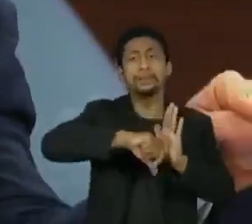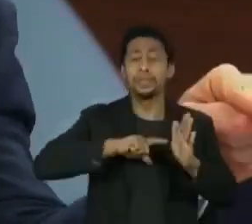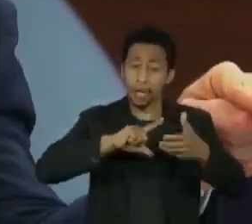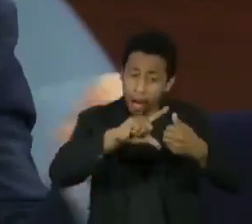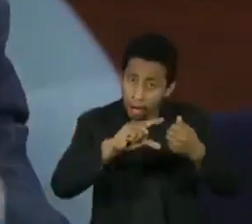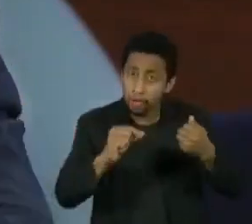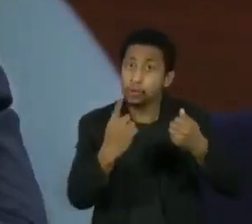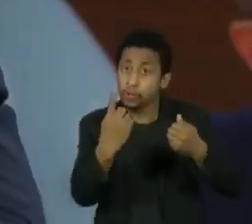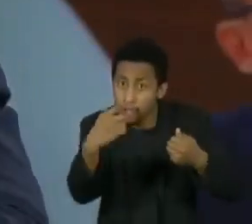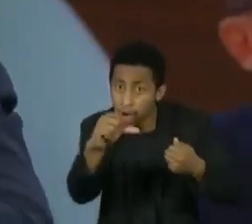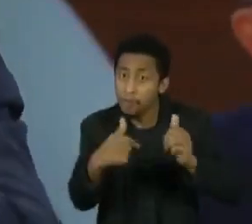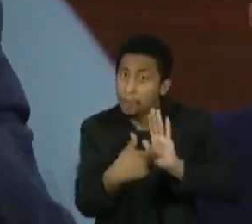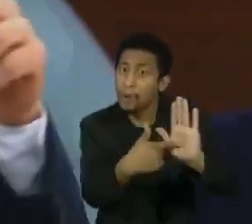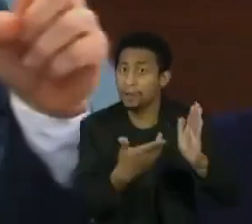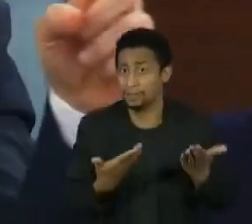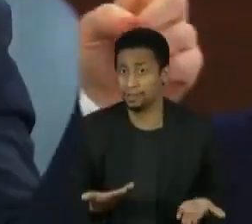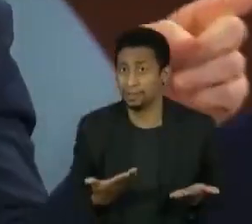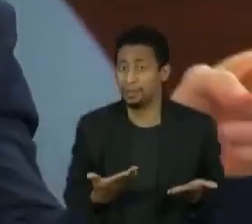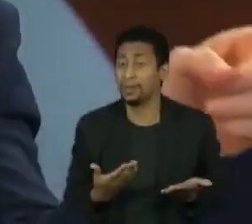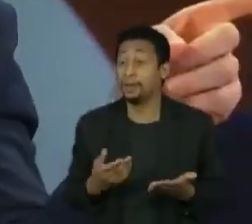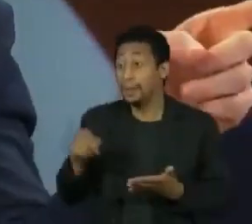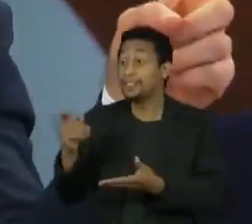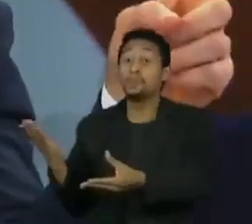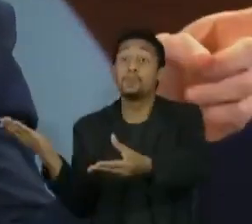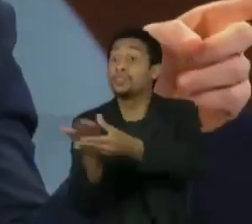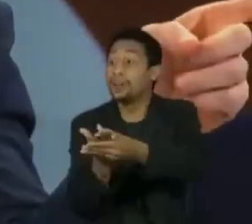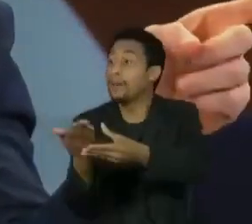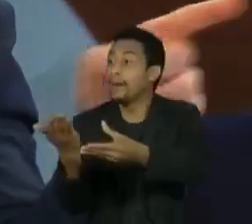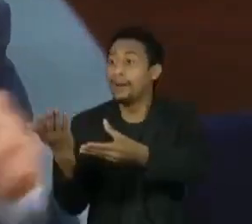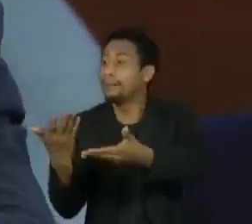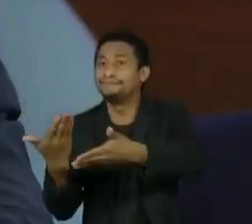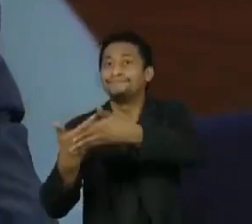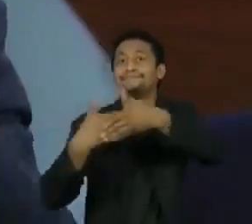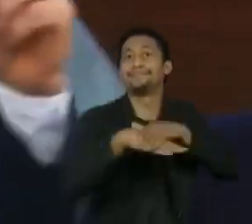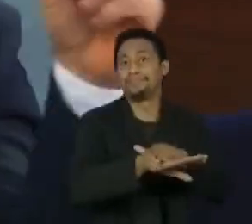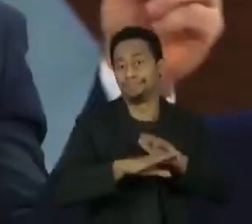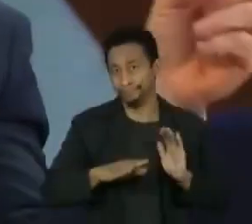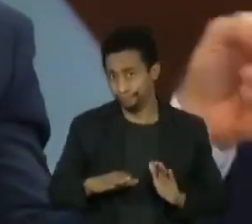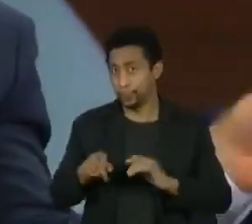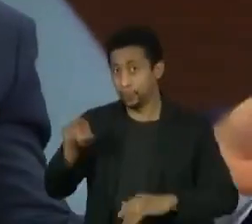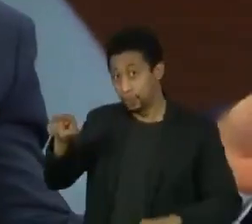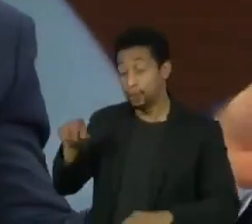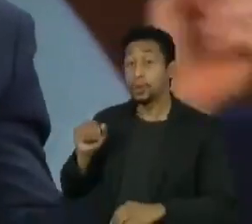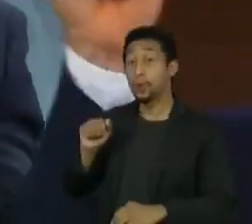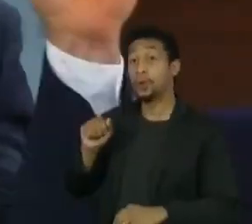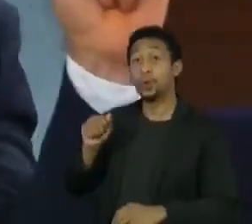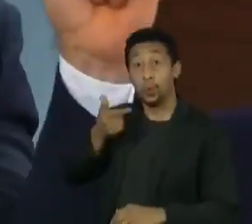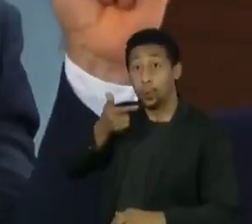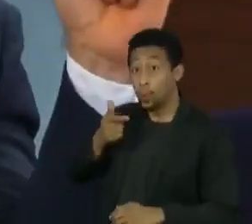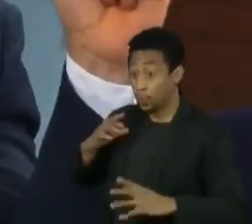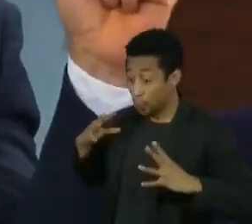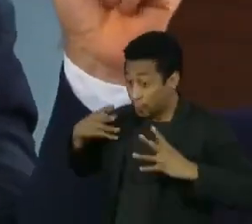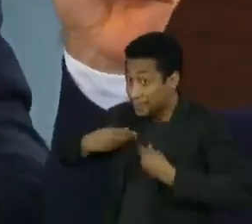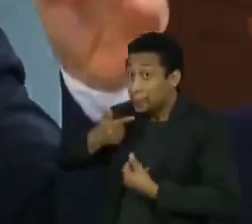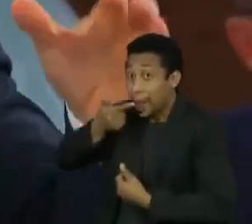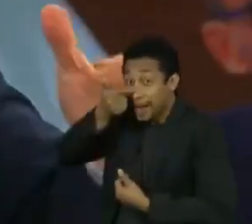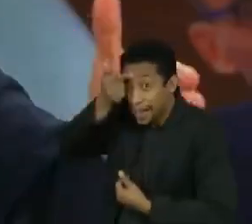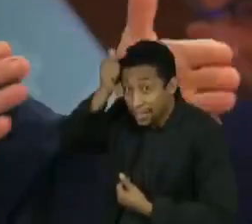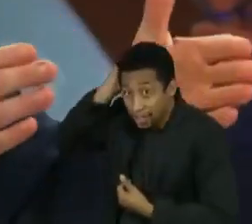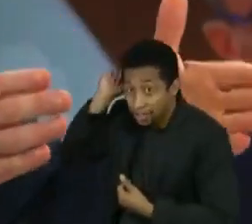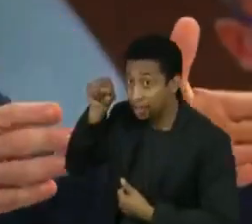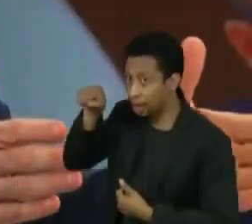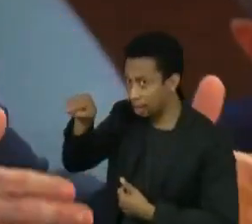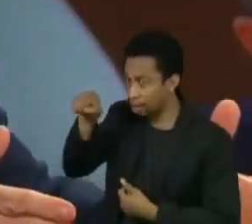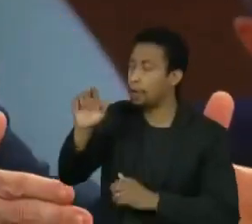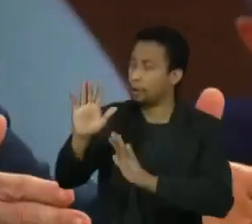ele opinou pelo arquivamento, mas o ministro Alexandre Moraes devolveu. Veja bem, se você pegar